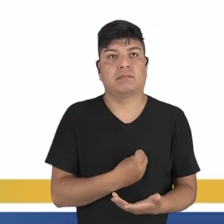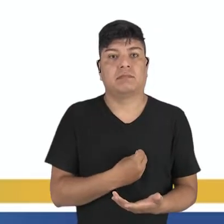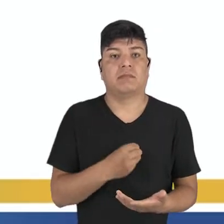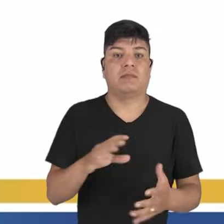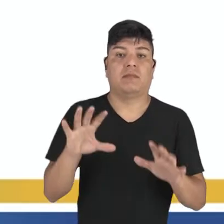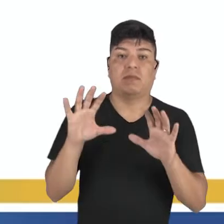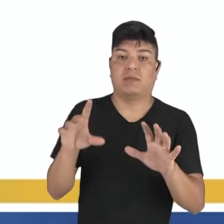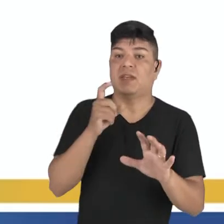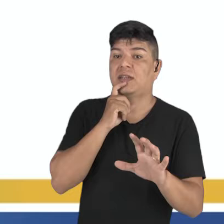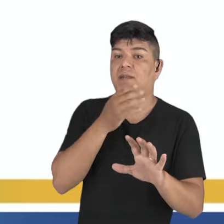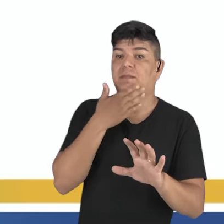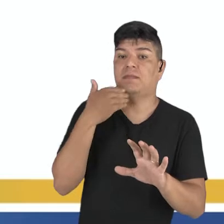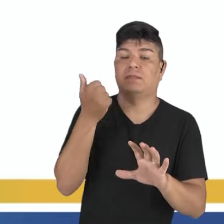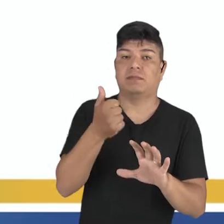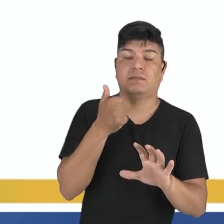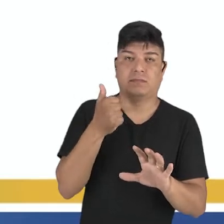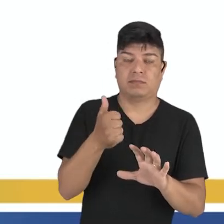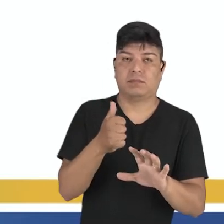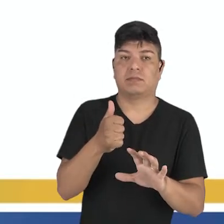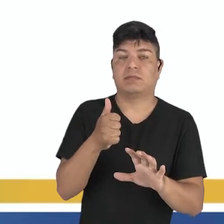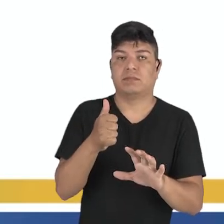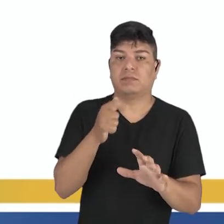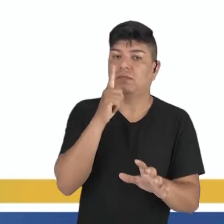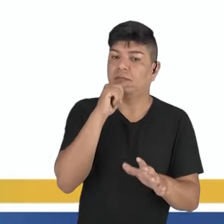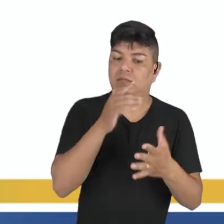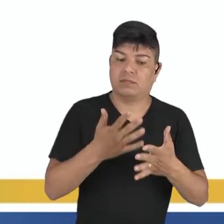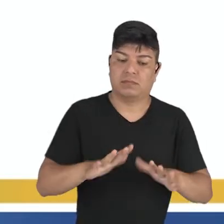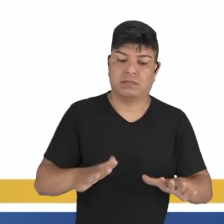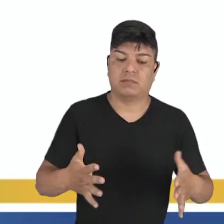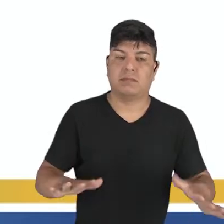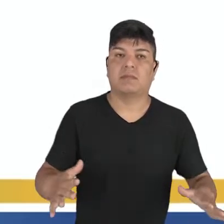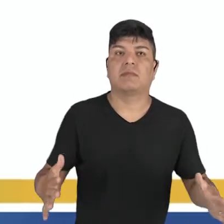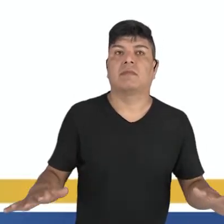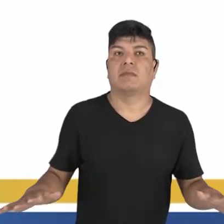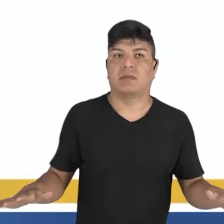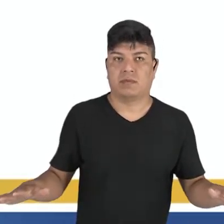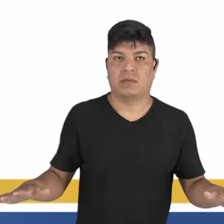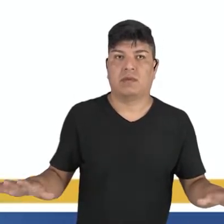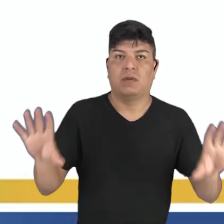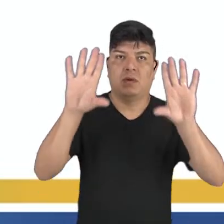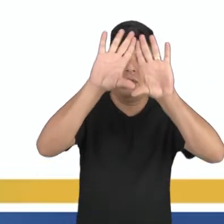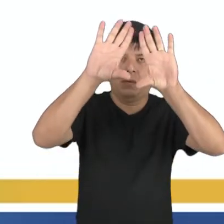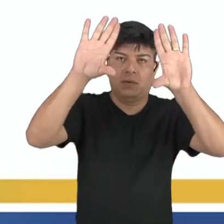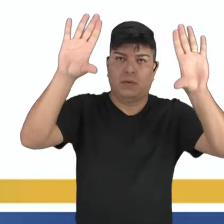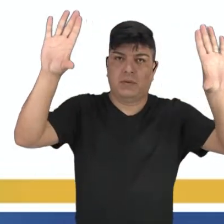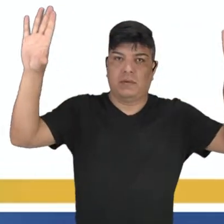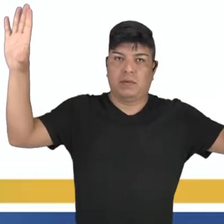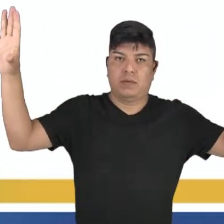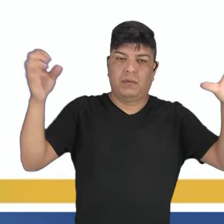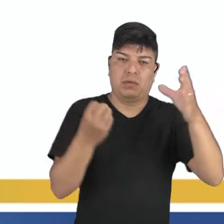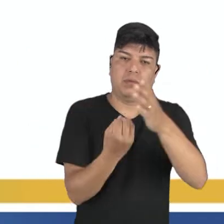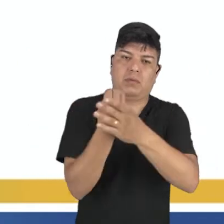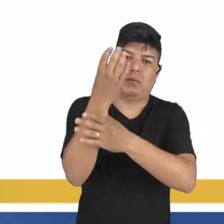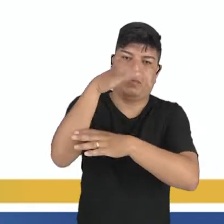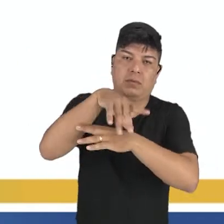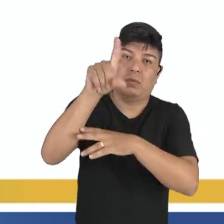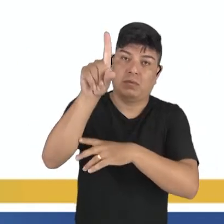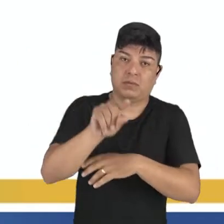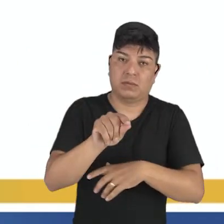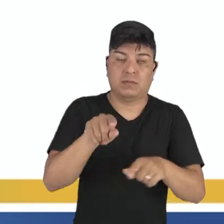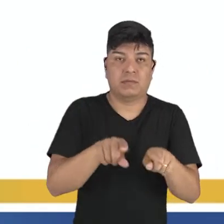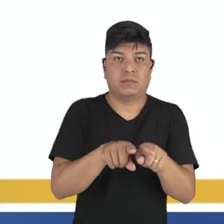momento do resfriamento, do estabelecimento dos oceanos primitivos, da atmosfera, né? Os vulcões acalmaram mais um pouco, né?